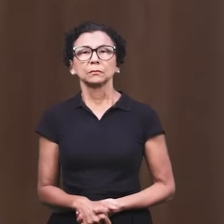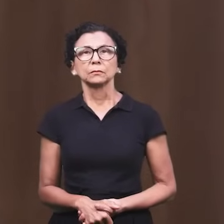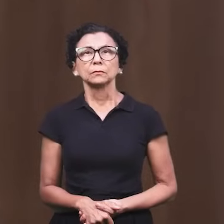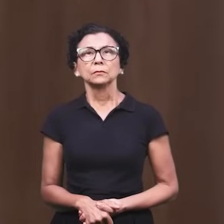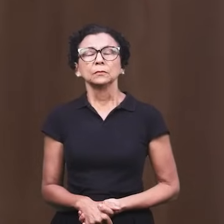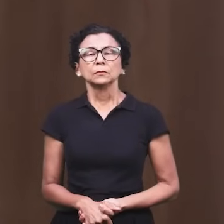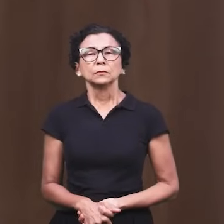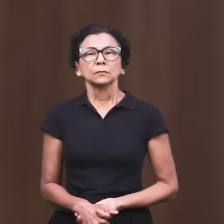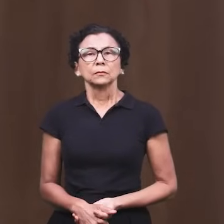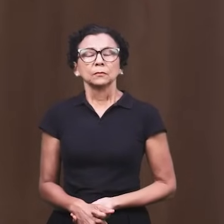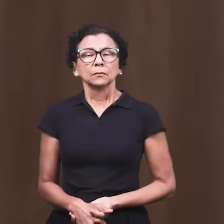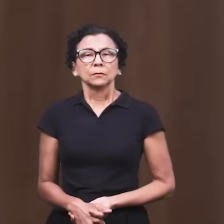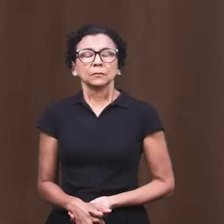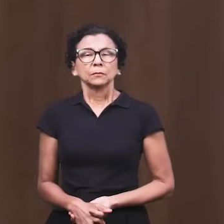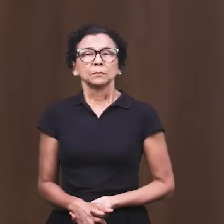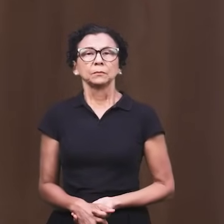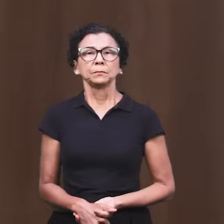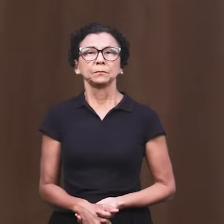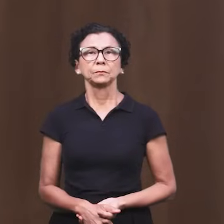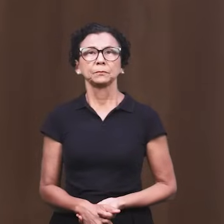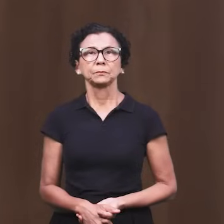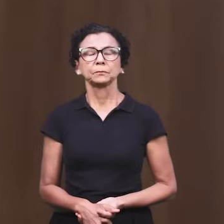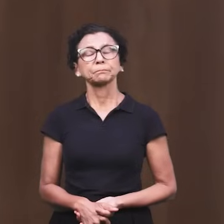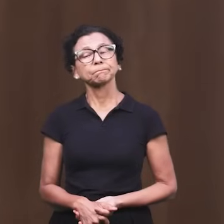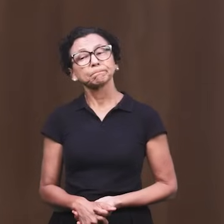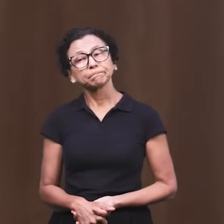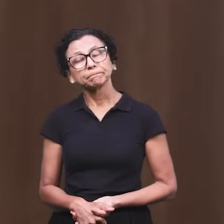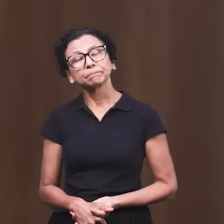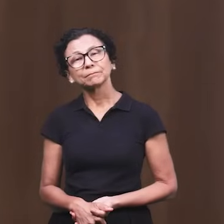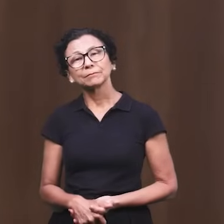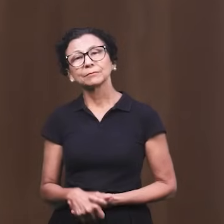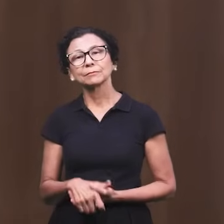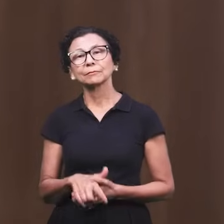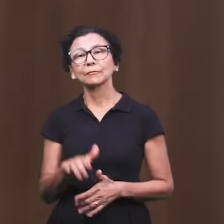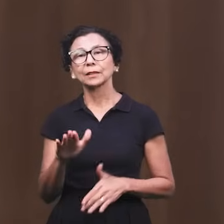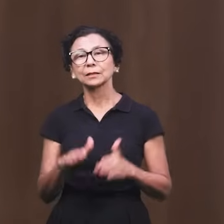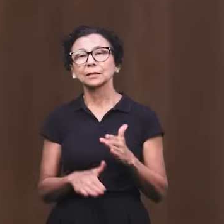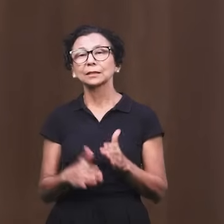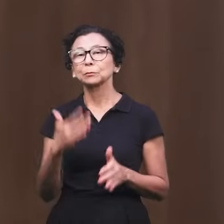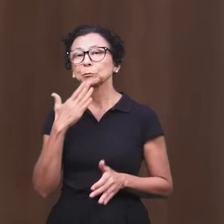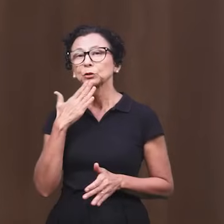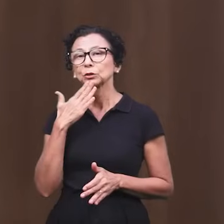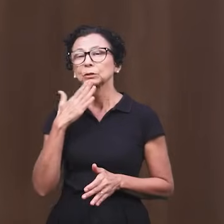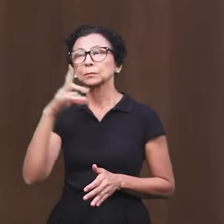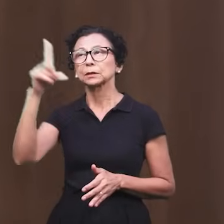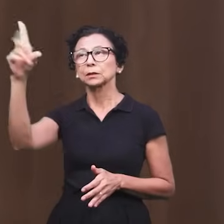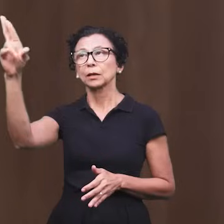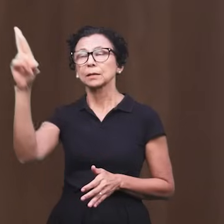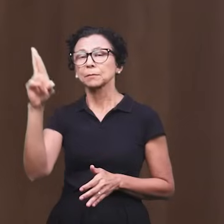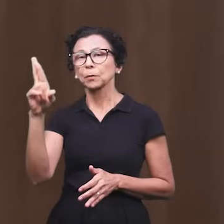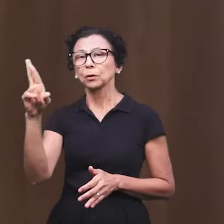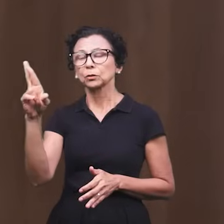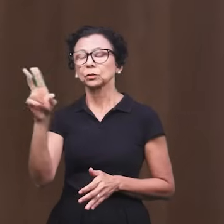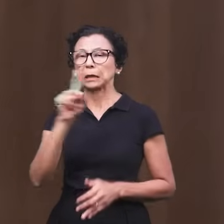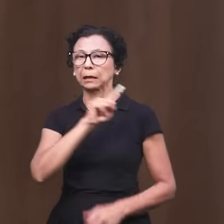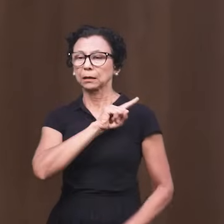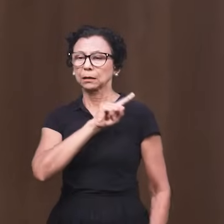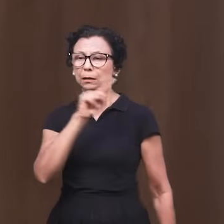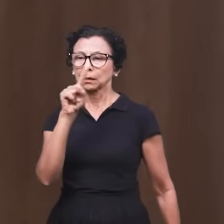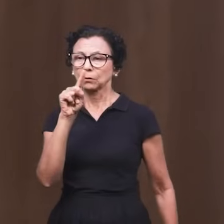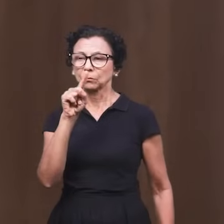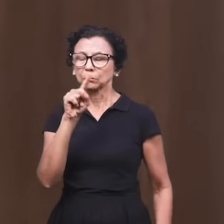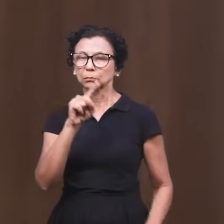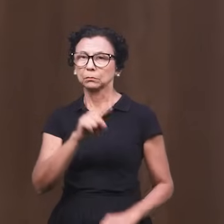Deus fez, ainda que não tenha feito o que nós pedimos, nós, servos do Senhor, a palavra do Senhor diz, e não é fácil viver